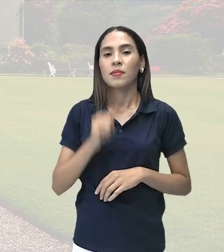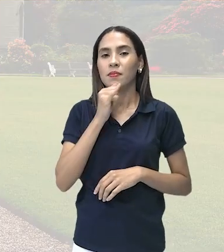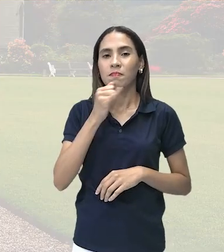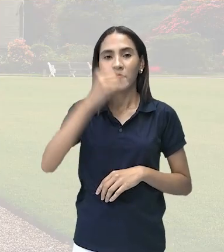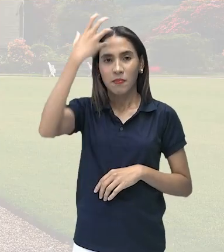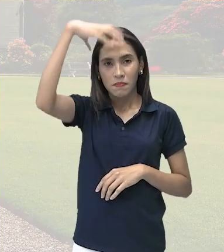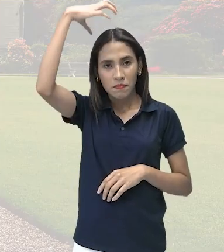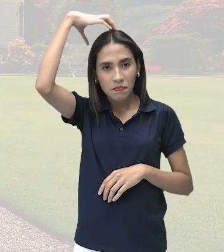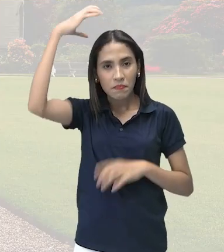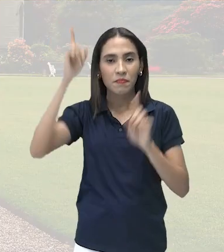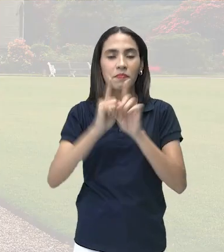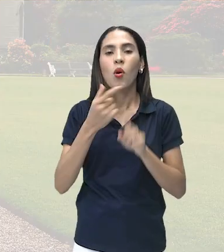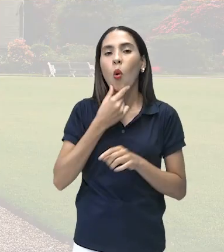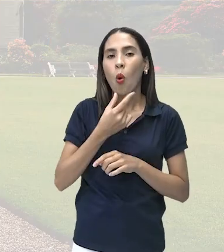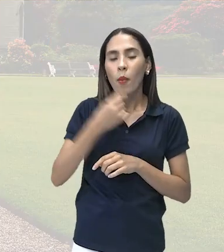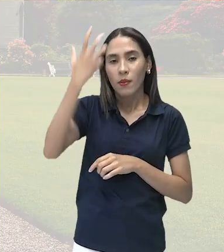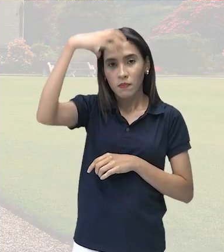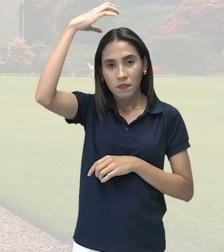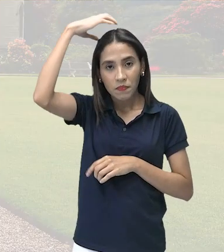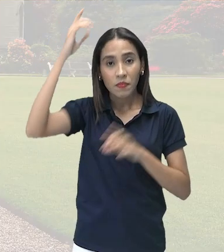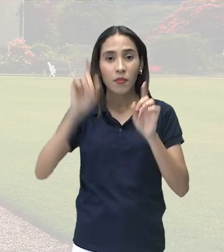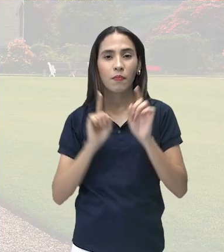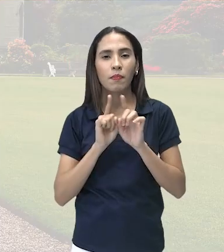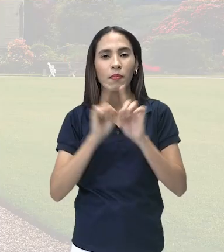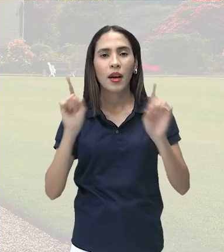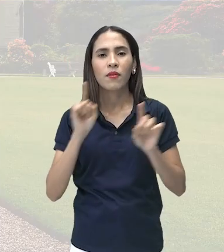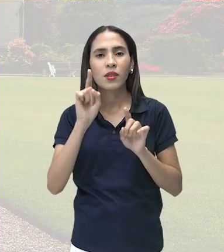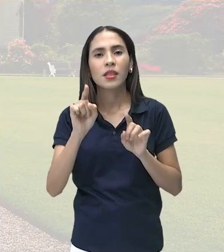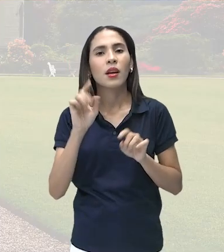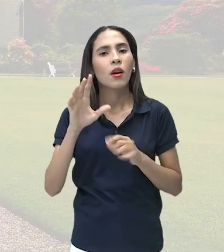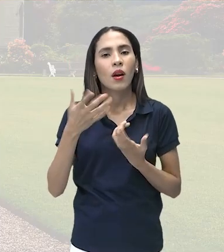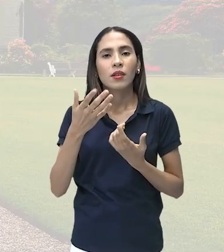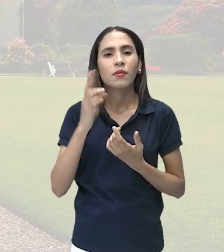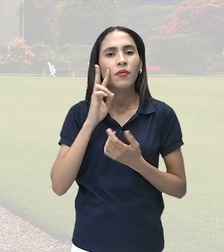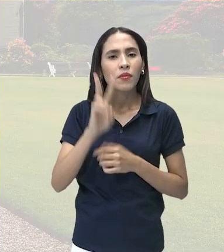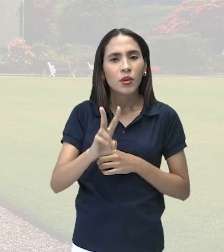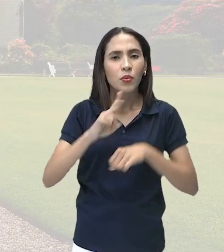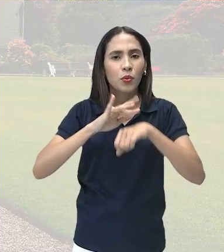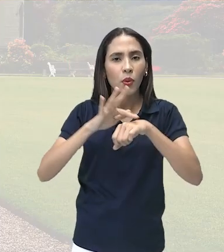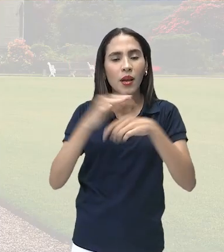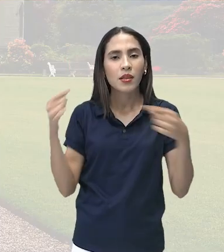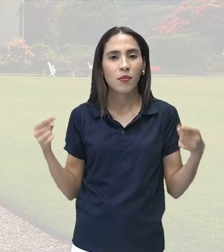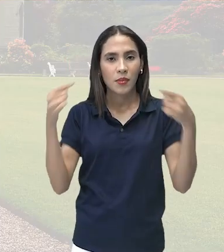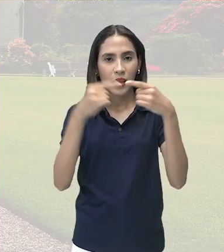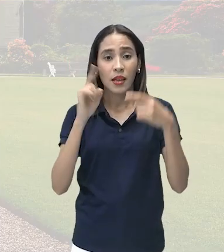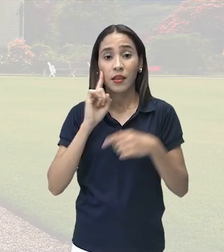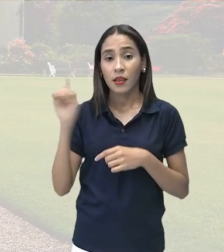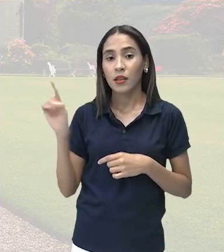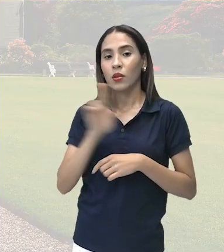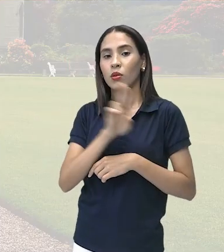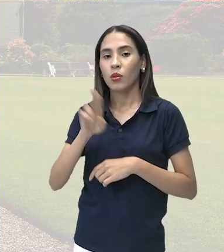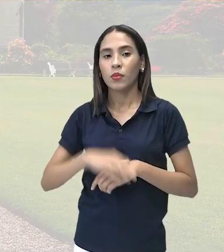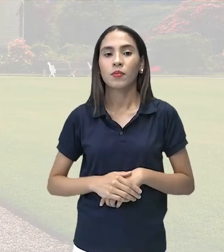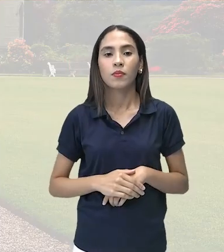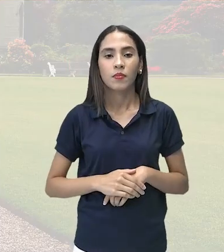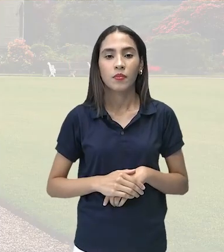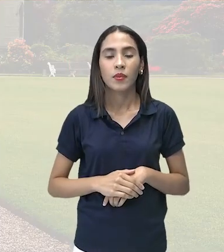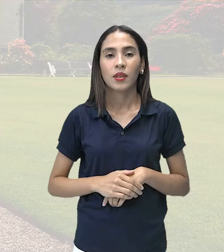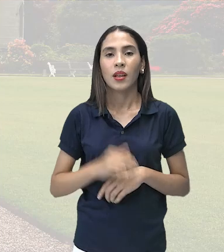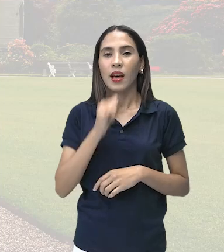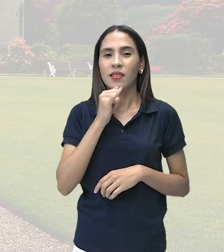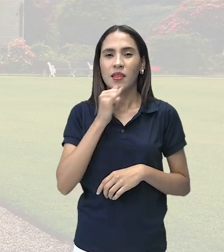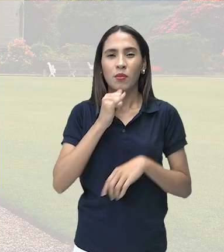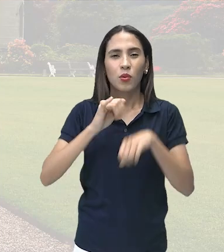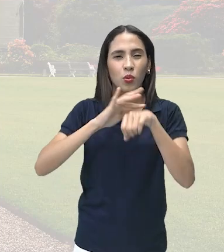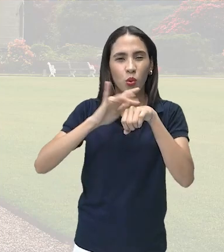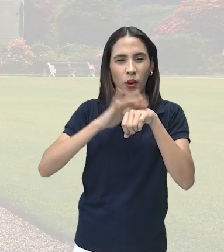princesa. E vocês já ouviram falar de uma doença que é associada a isso, que é chamada de doença da